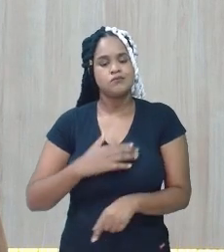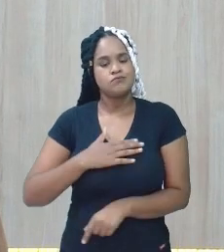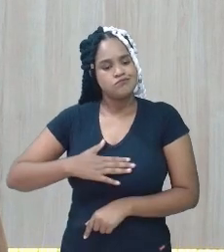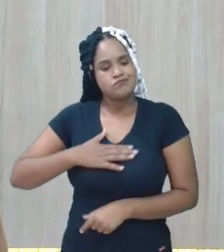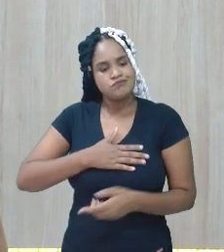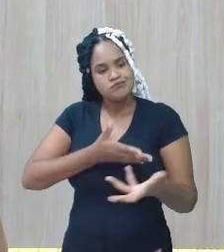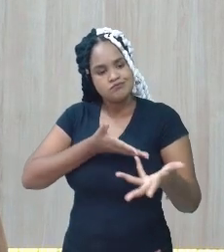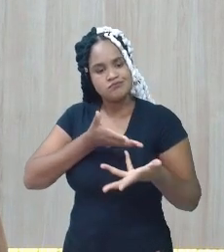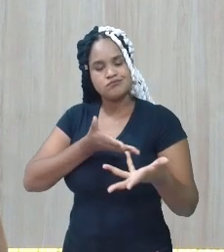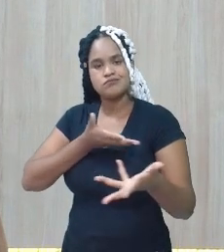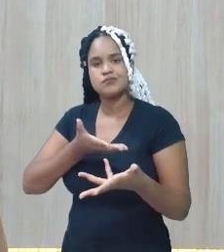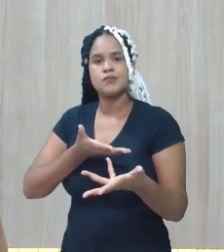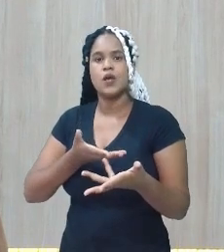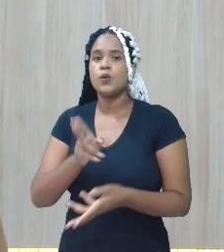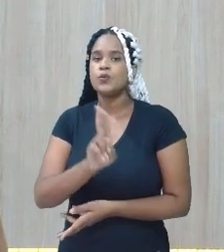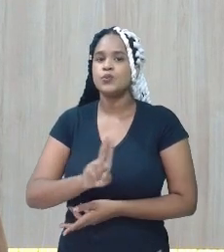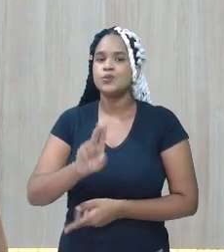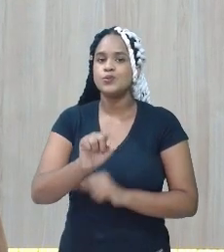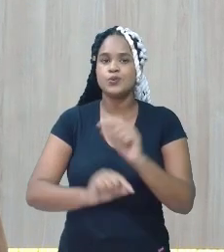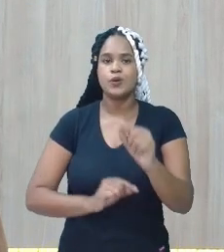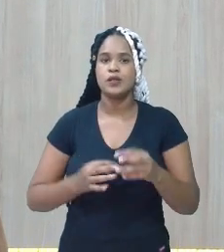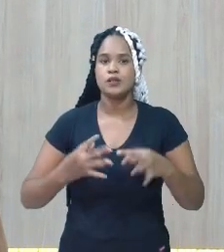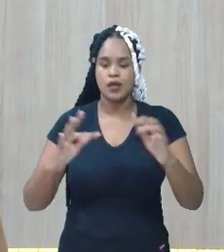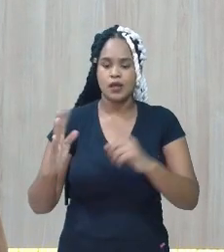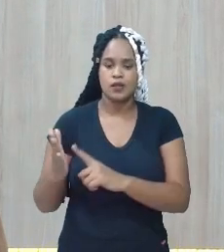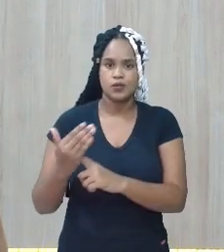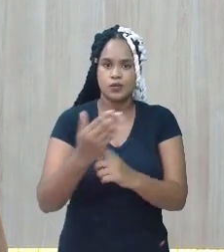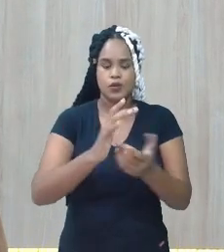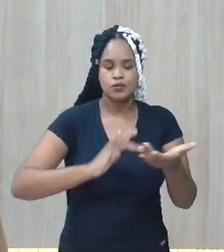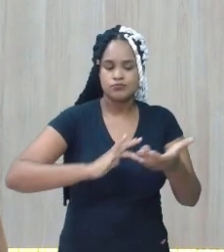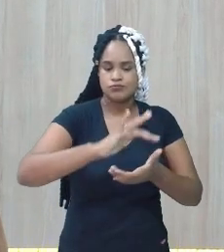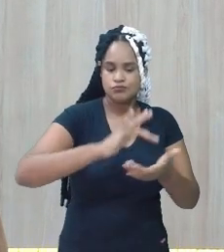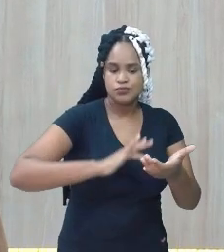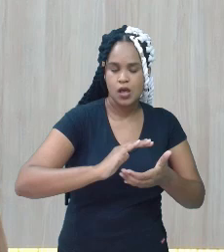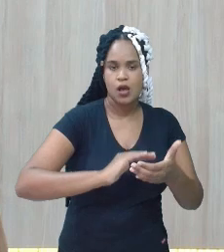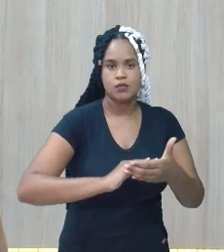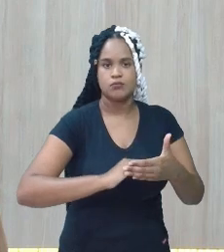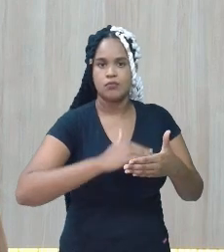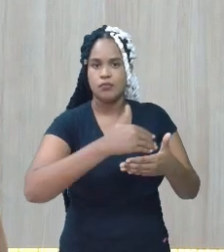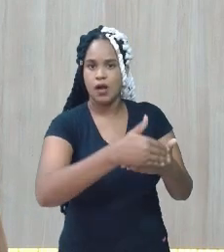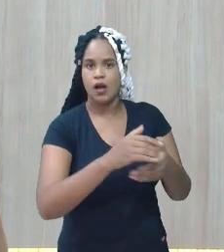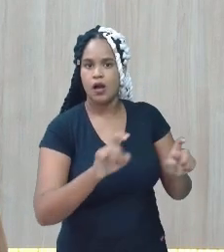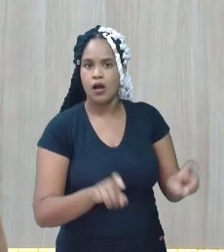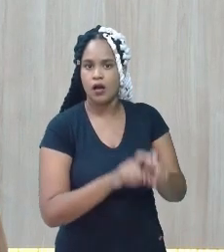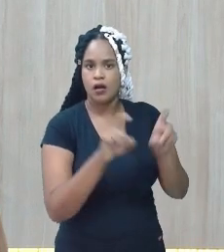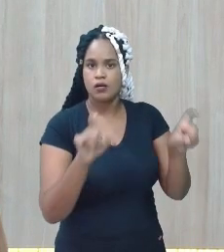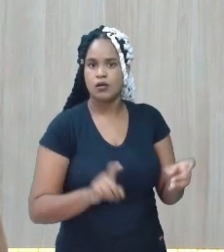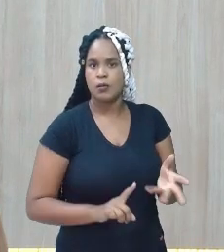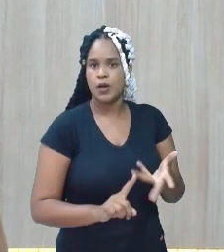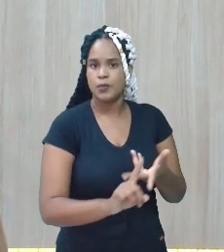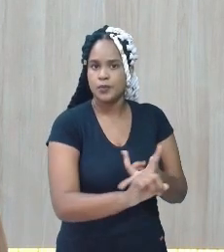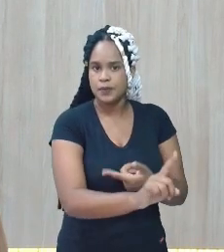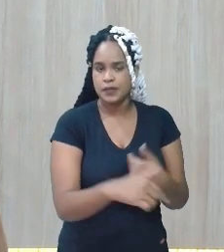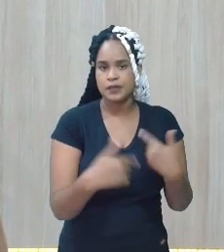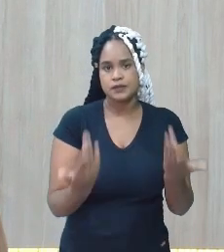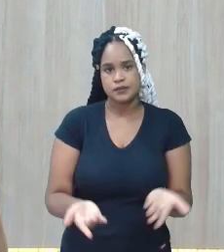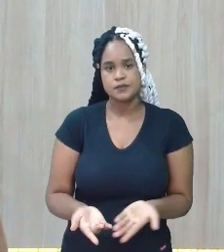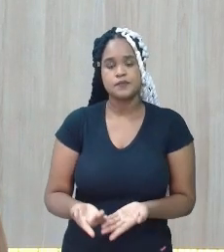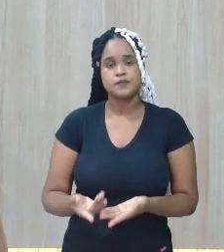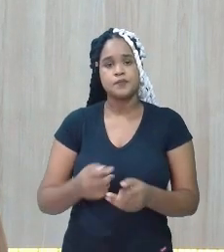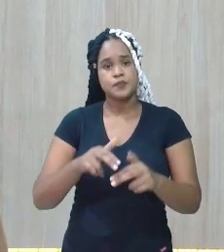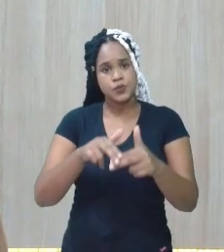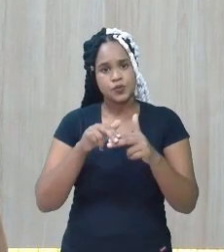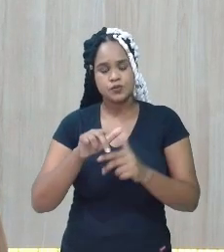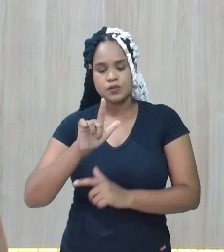utilizando a tecnologia, utilizando o celular, utilizando o tablet. Então, esse letramento digital, ele vem para